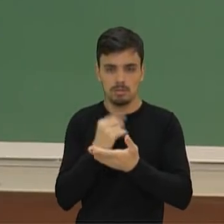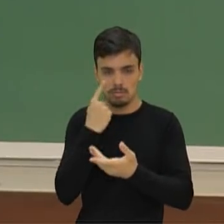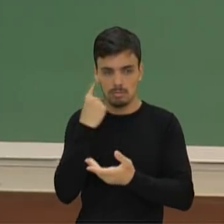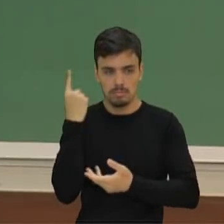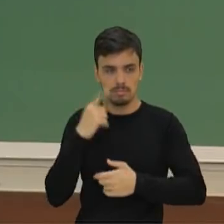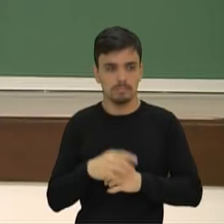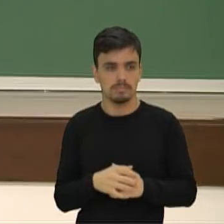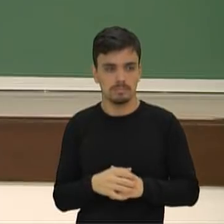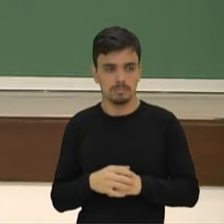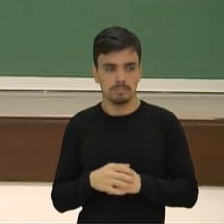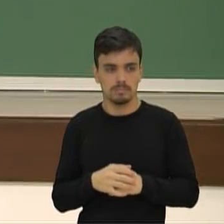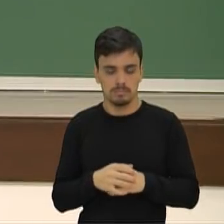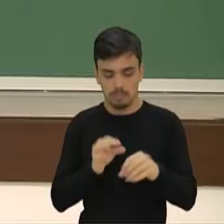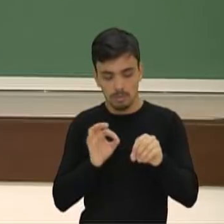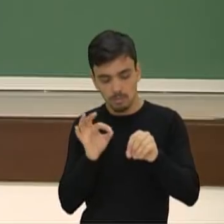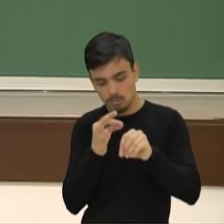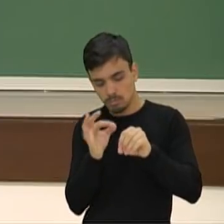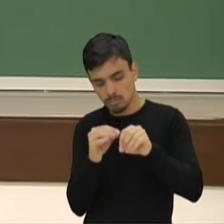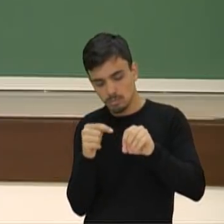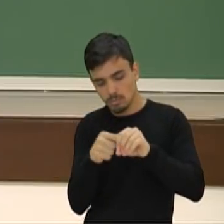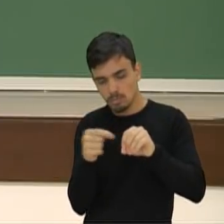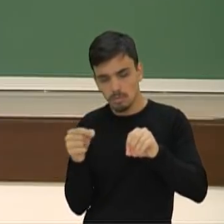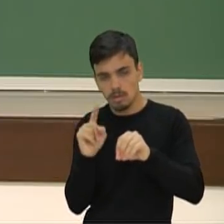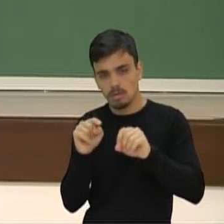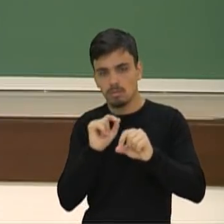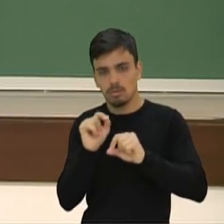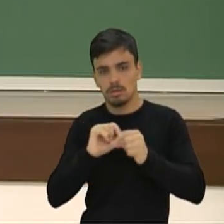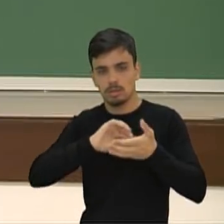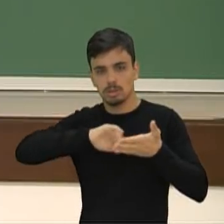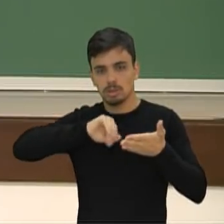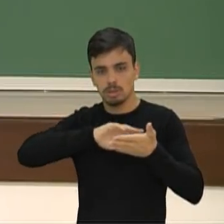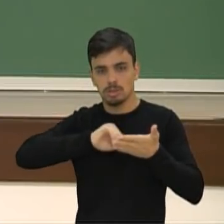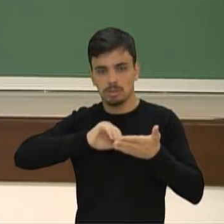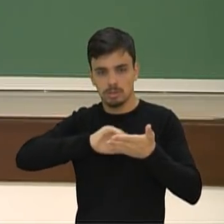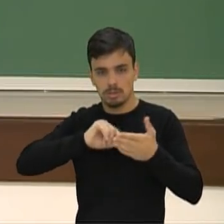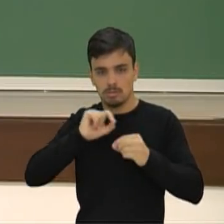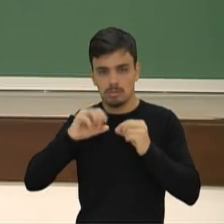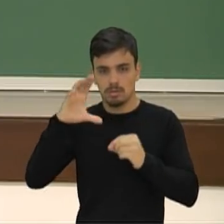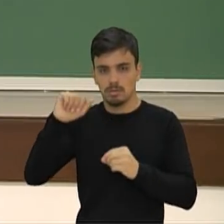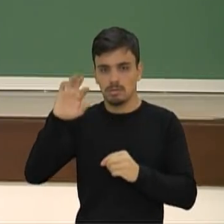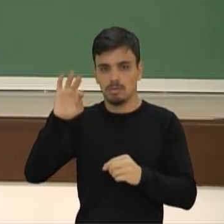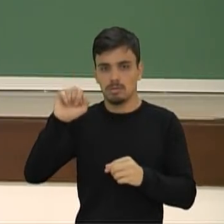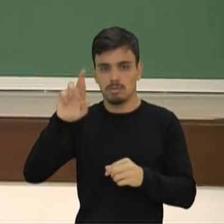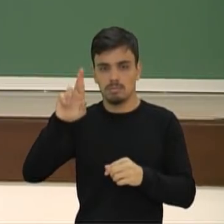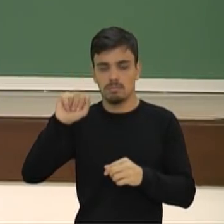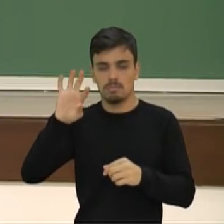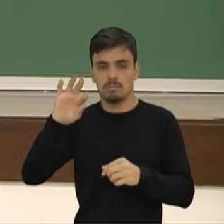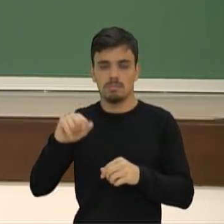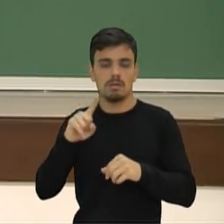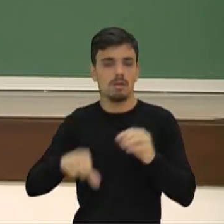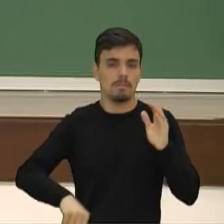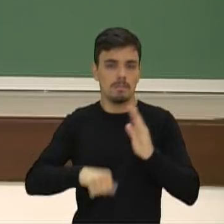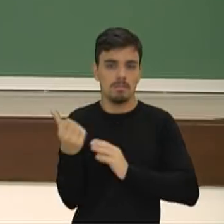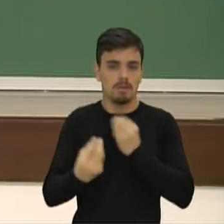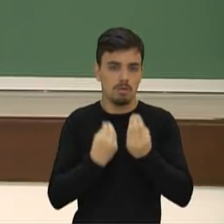agulha oca que tinha era por onde era removido, basicamente, a ideia da catarata, que foi a primeira forma de correção que teve.